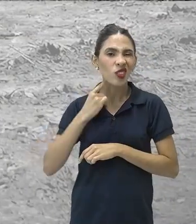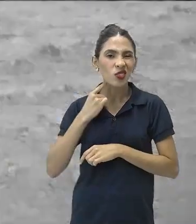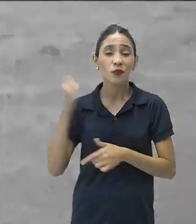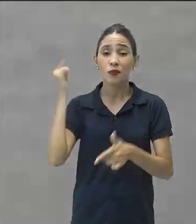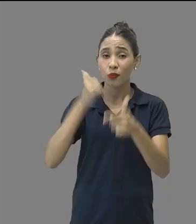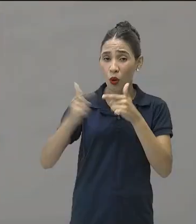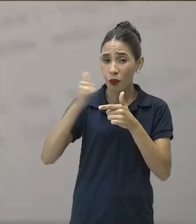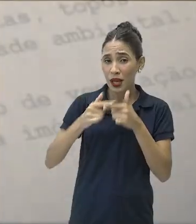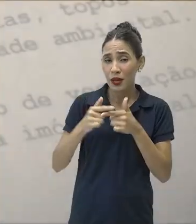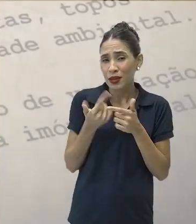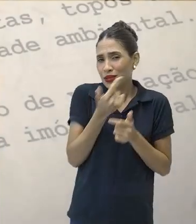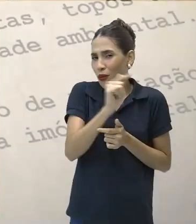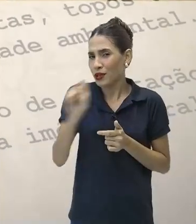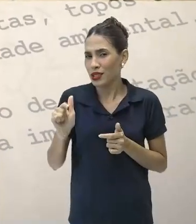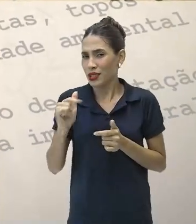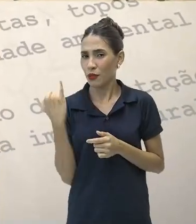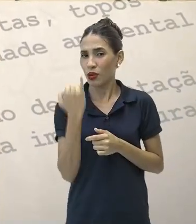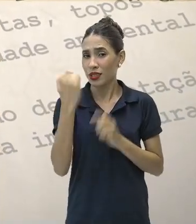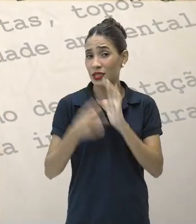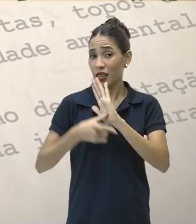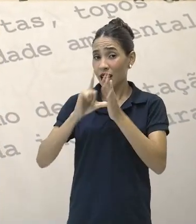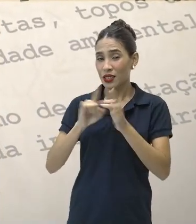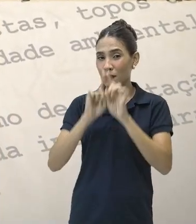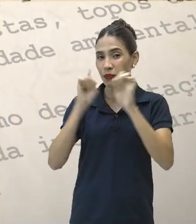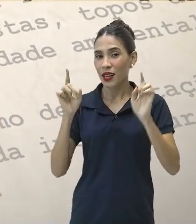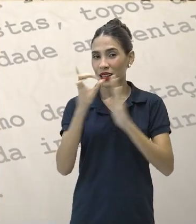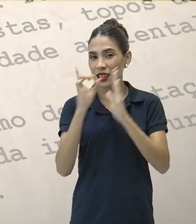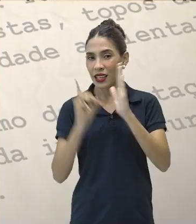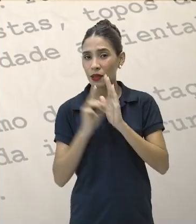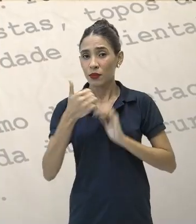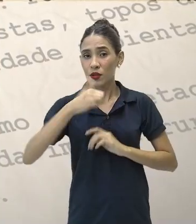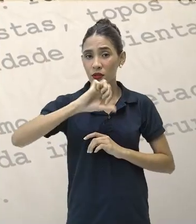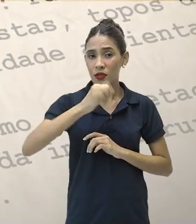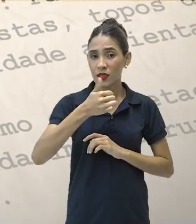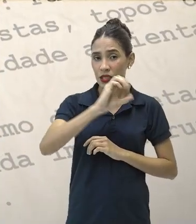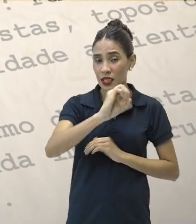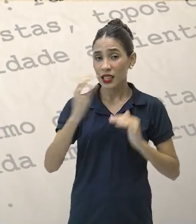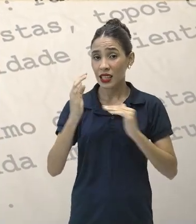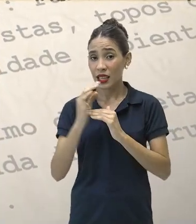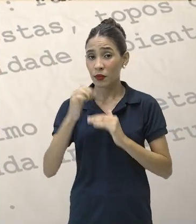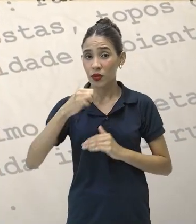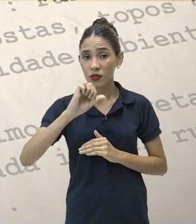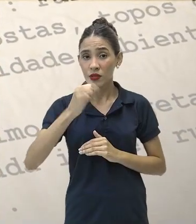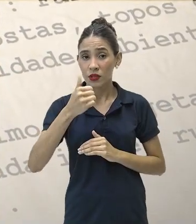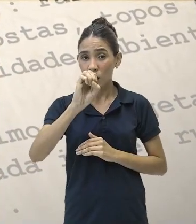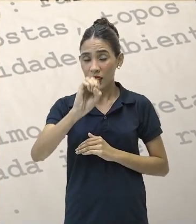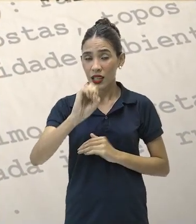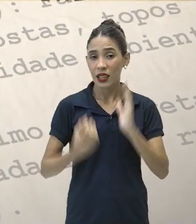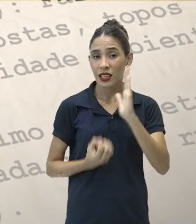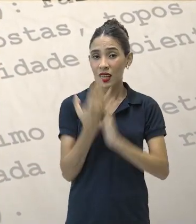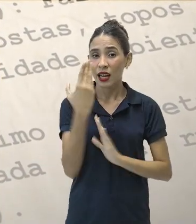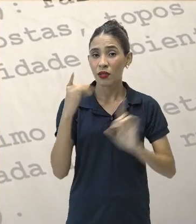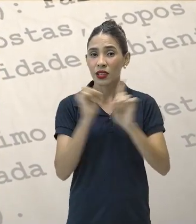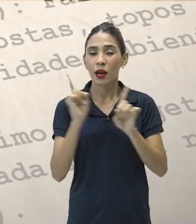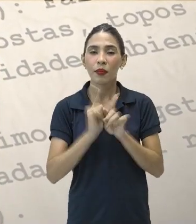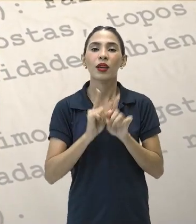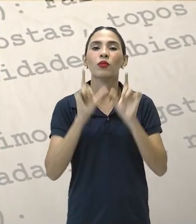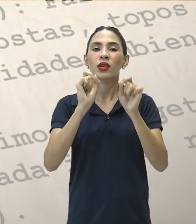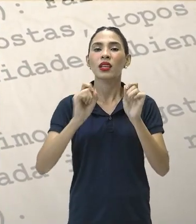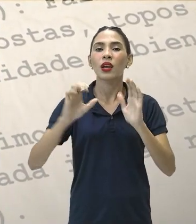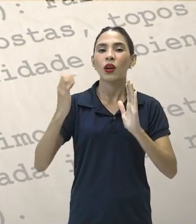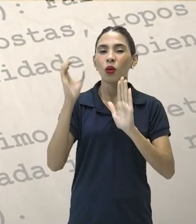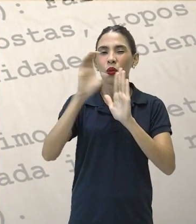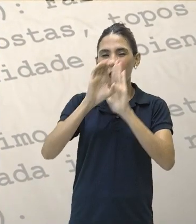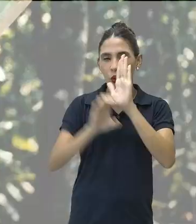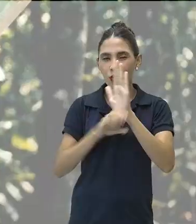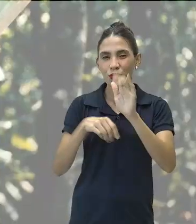sem importância. Nas décadas de 1960 e 1980, surgiram as primeiras versões do Código